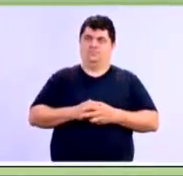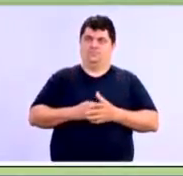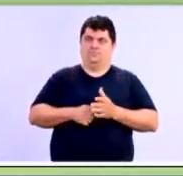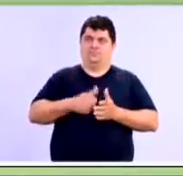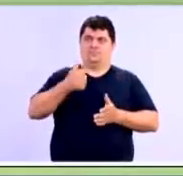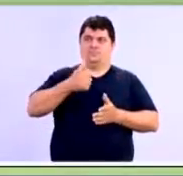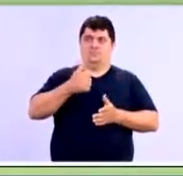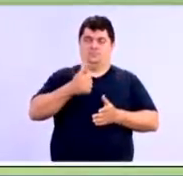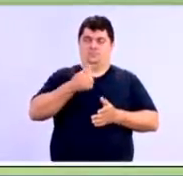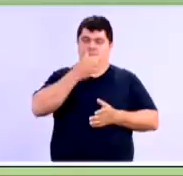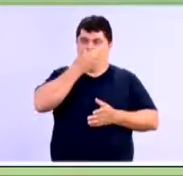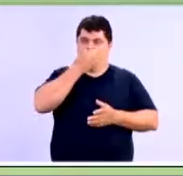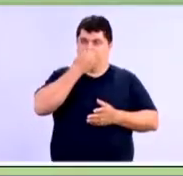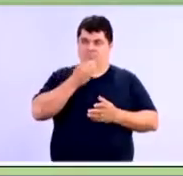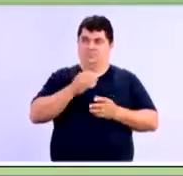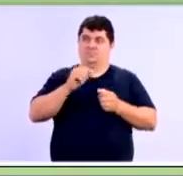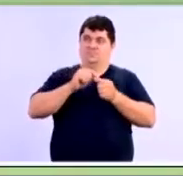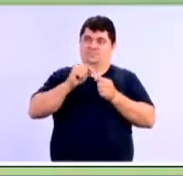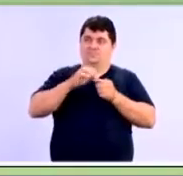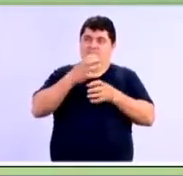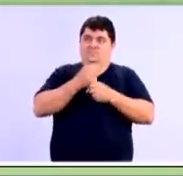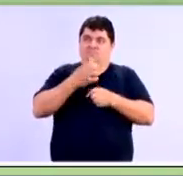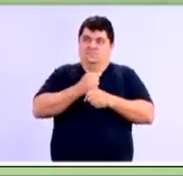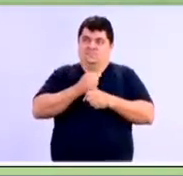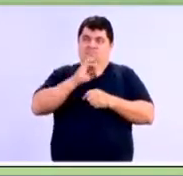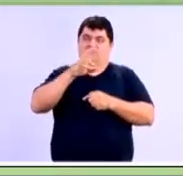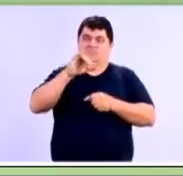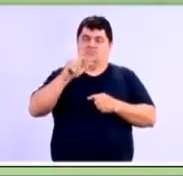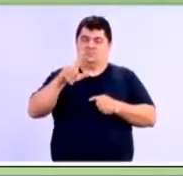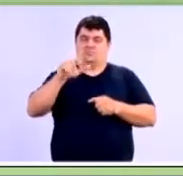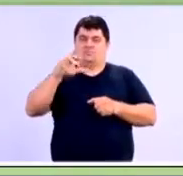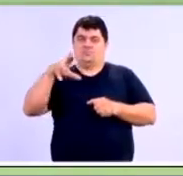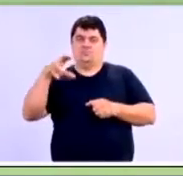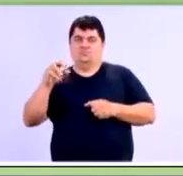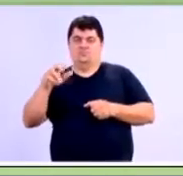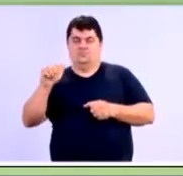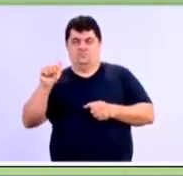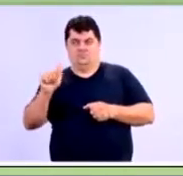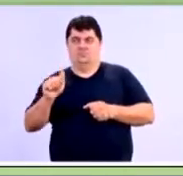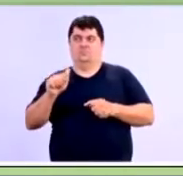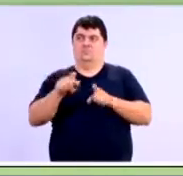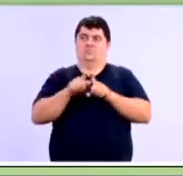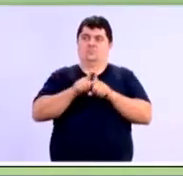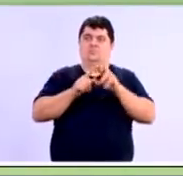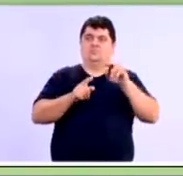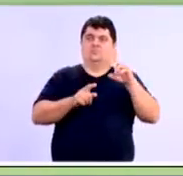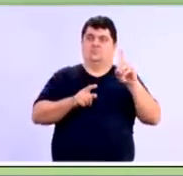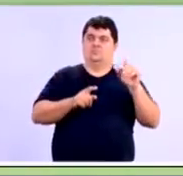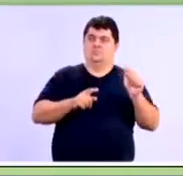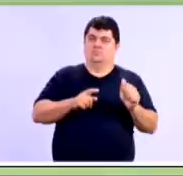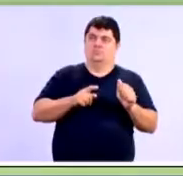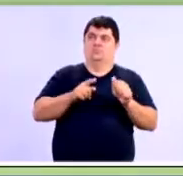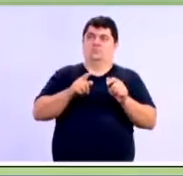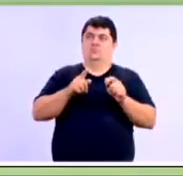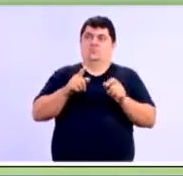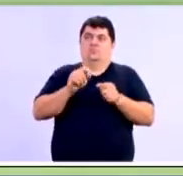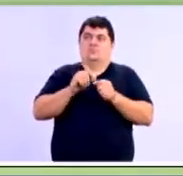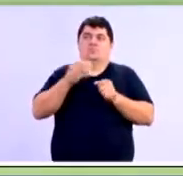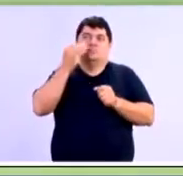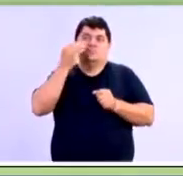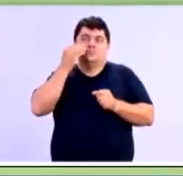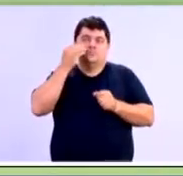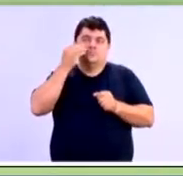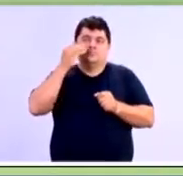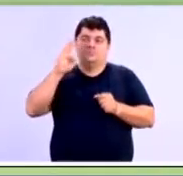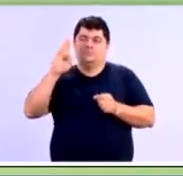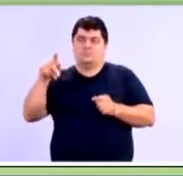gente passou. Questão 1, faça os cálculos dos índices de lucratividade e rentabilidade, levando em consideração o